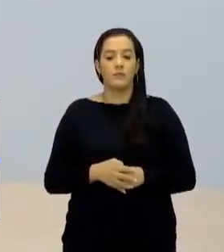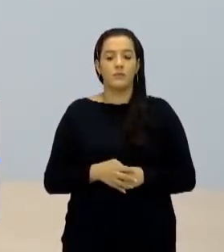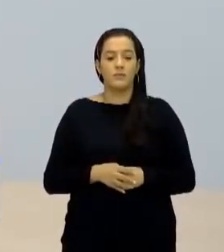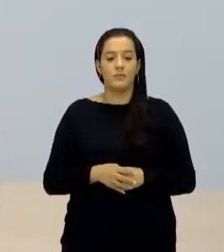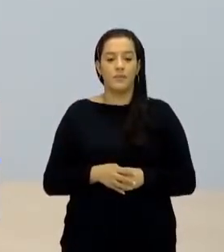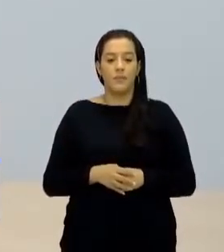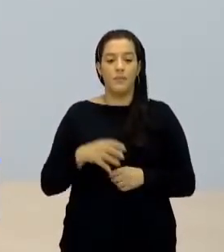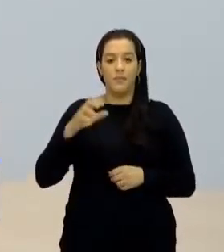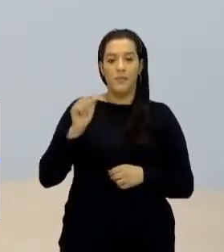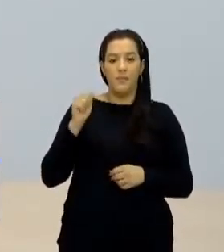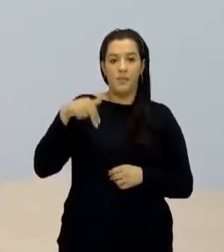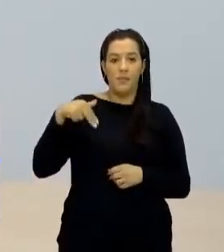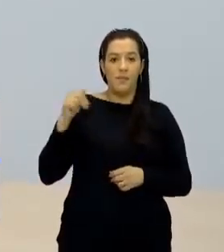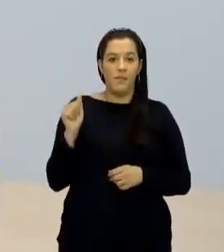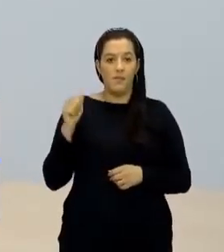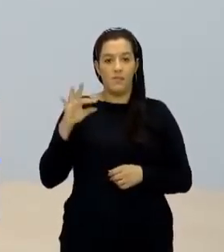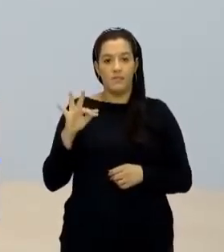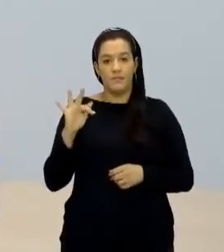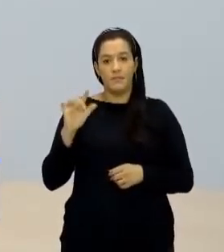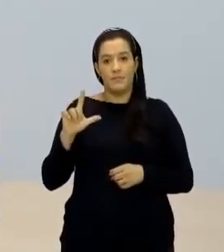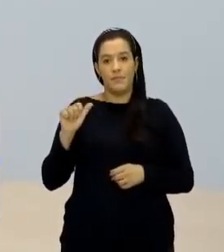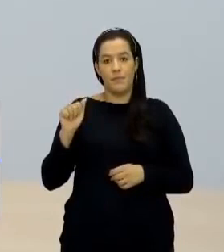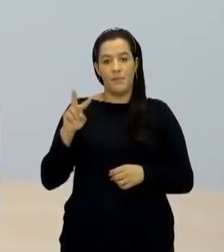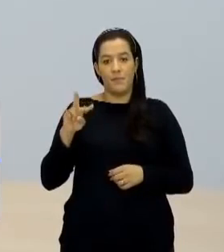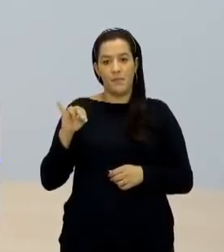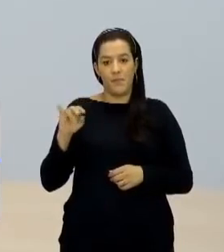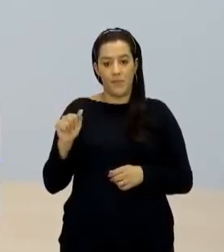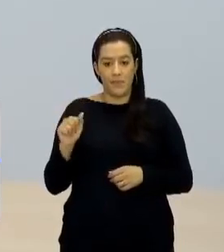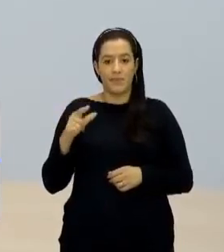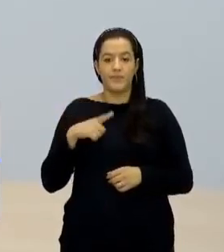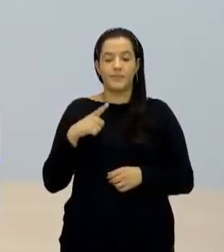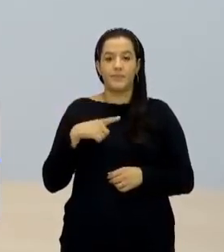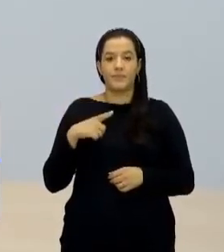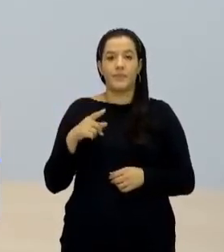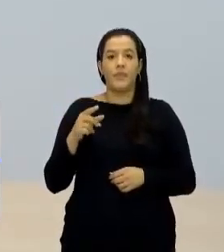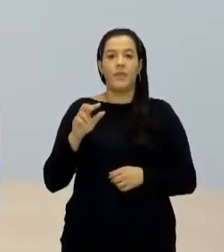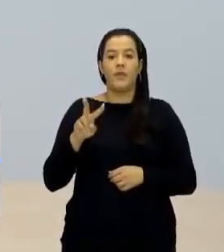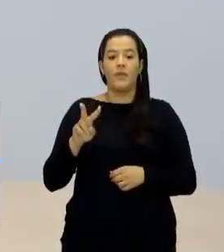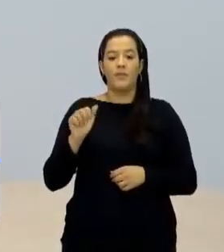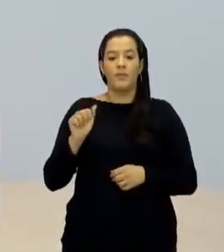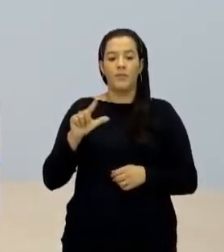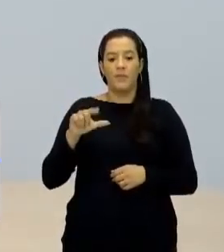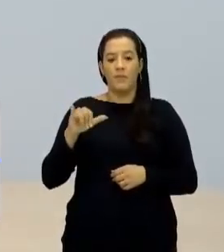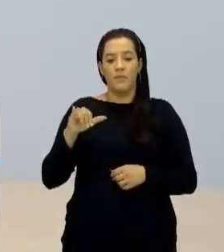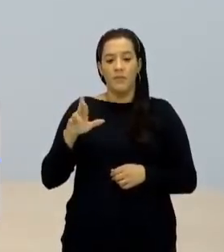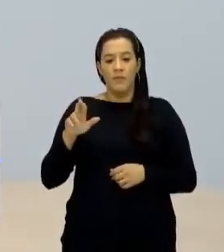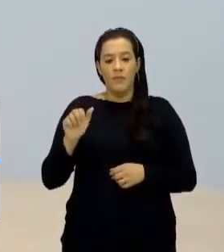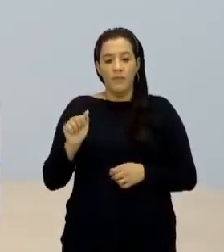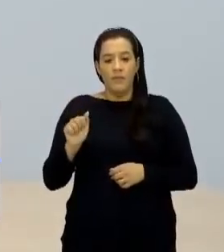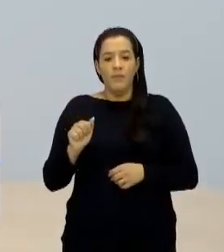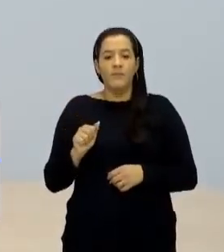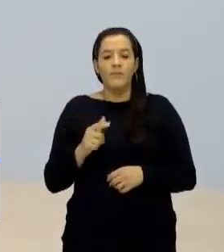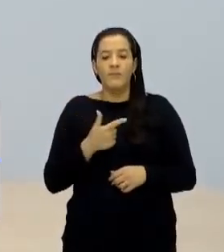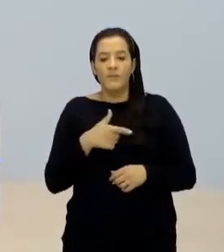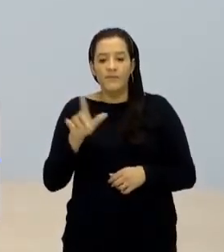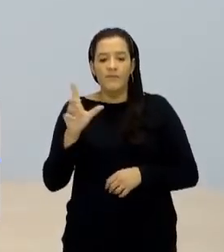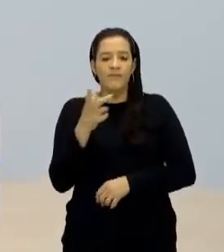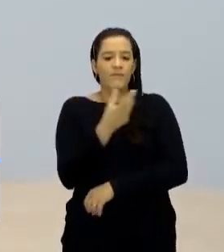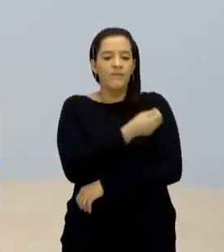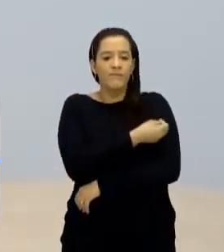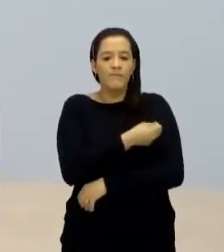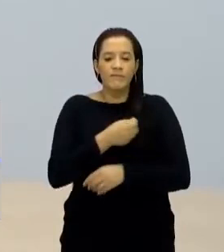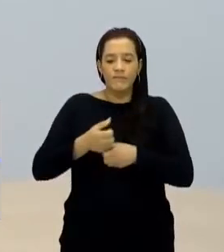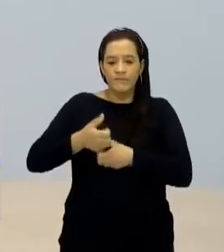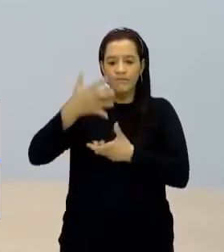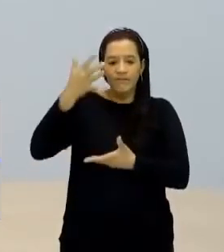Tem a Ana Flávia que colocou aqui para a varíola. Acho que essa pergunta é da outra, e aí escapou